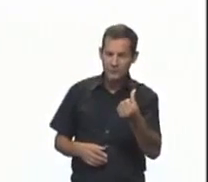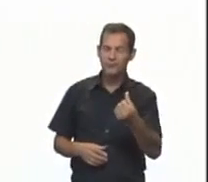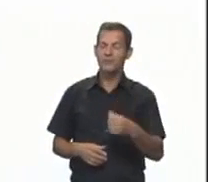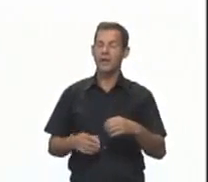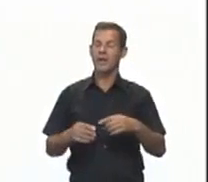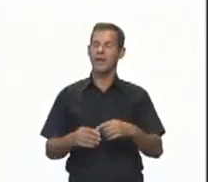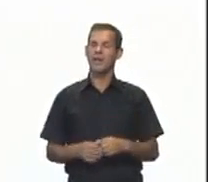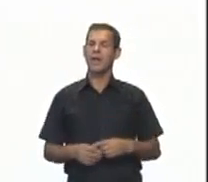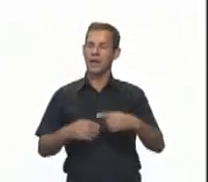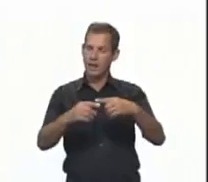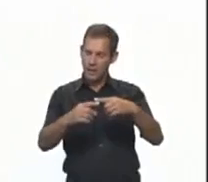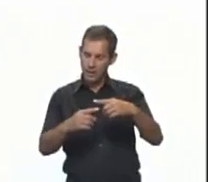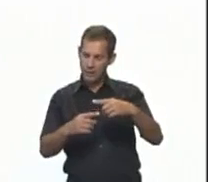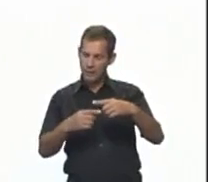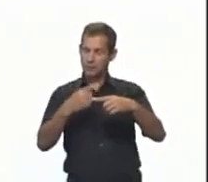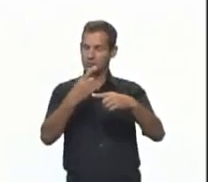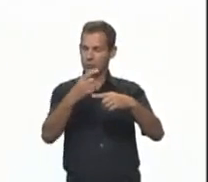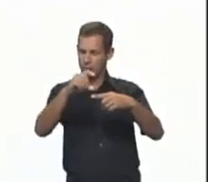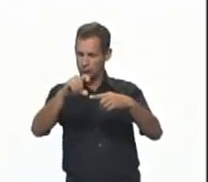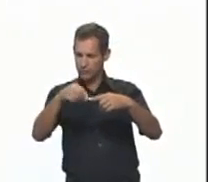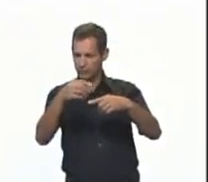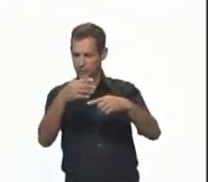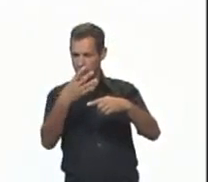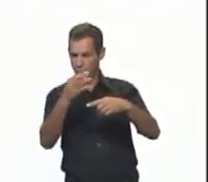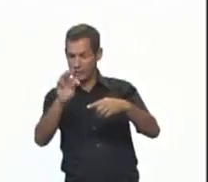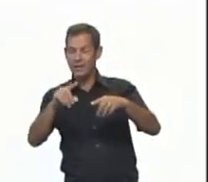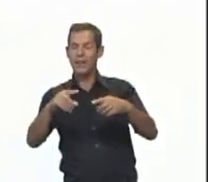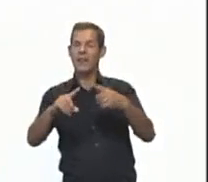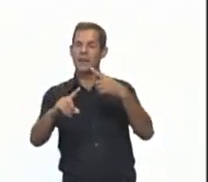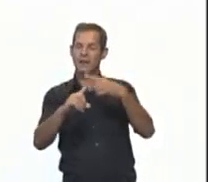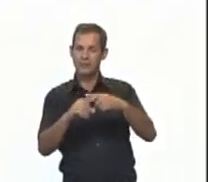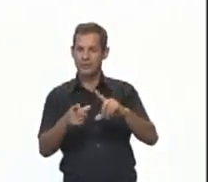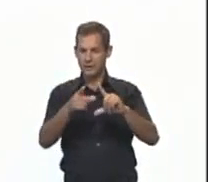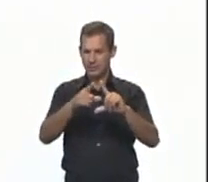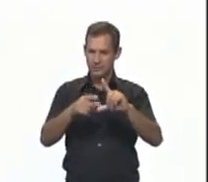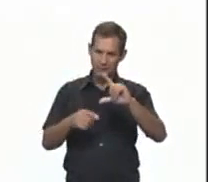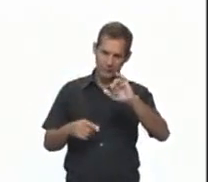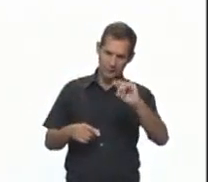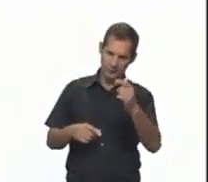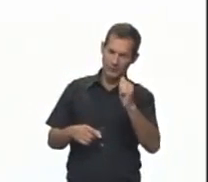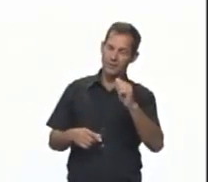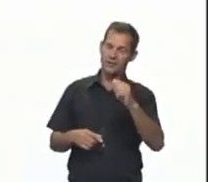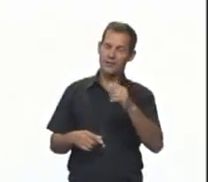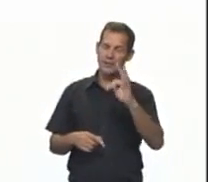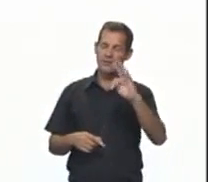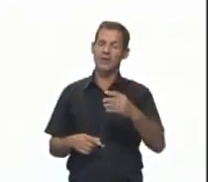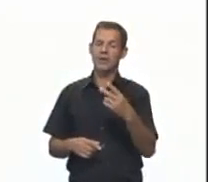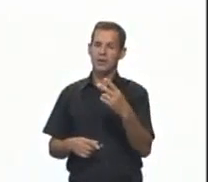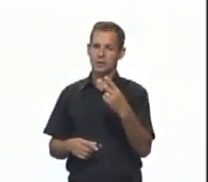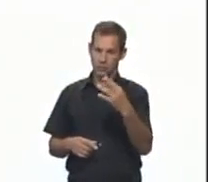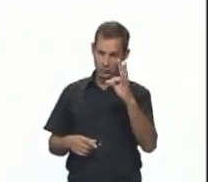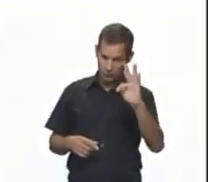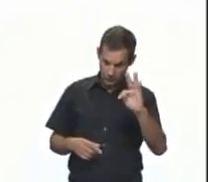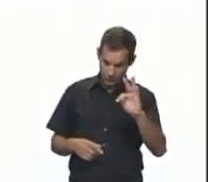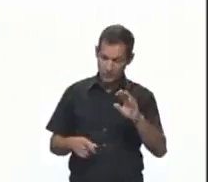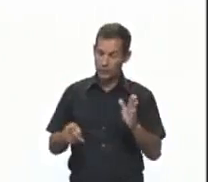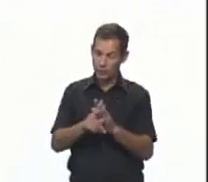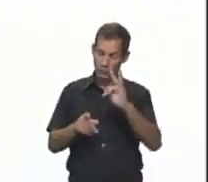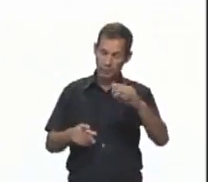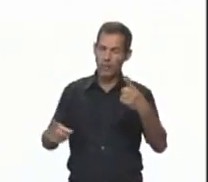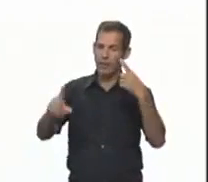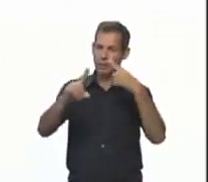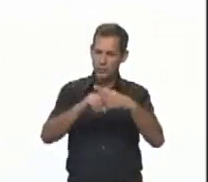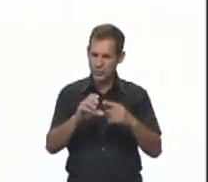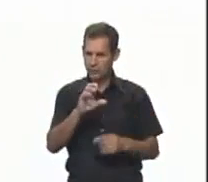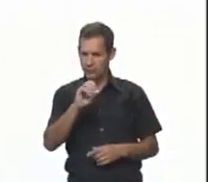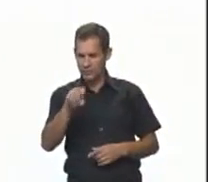0,96 e elevado a 1,04t, vezes a linha de t, que é o meu 2t dt. A gente pode multiplicar esse